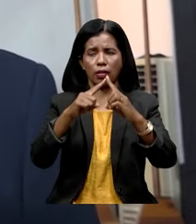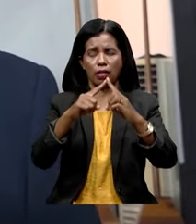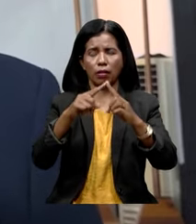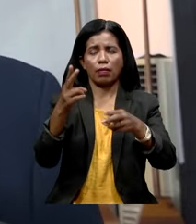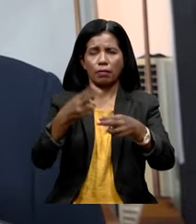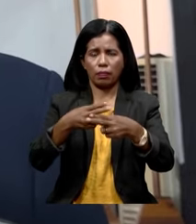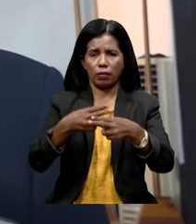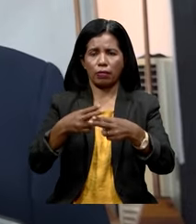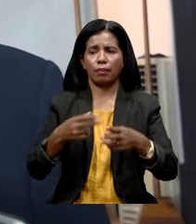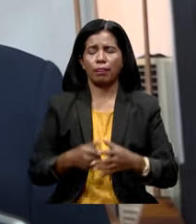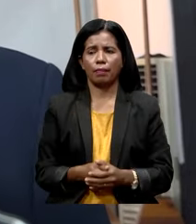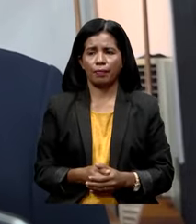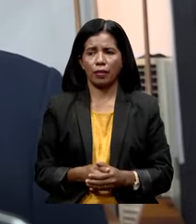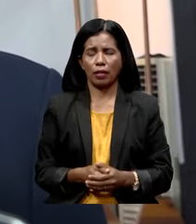estante.